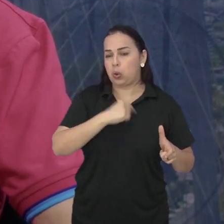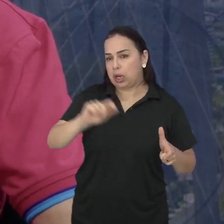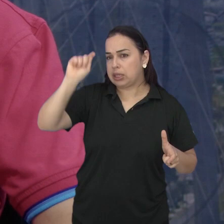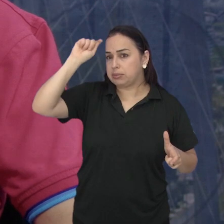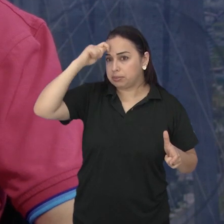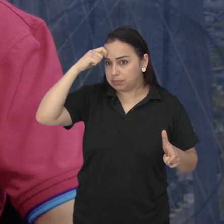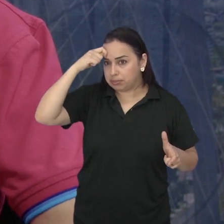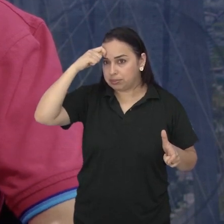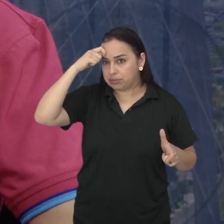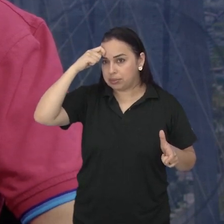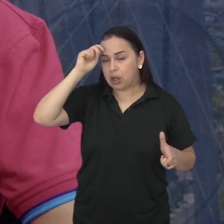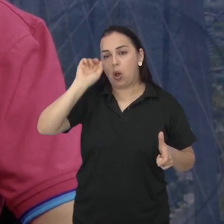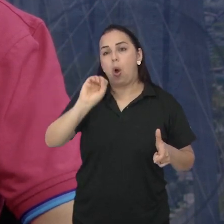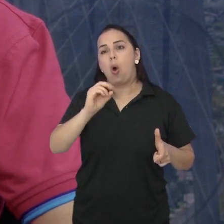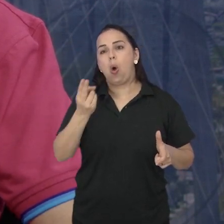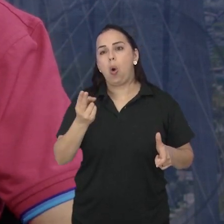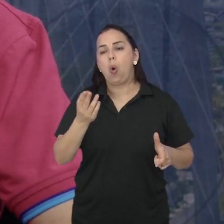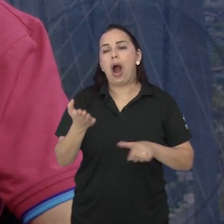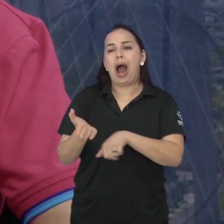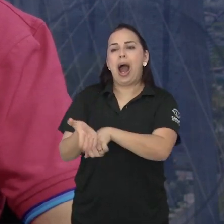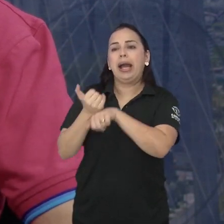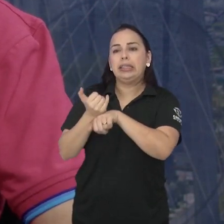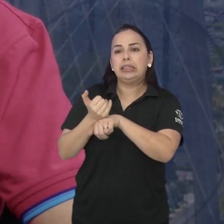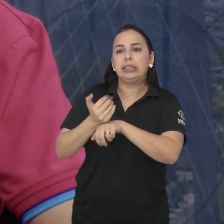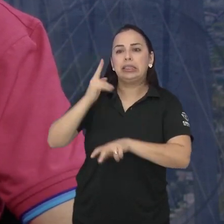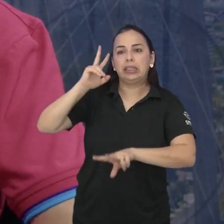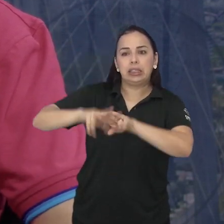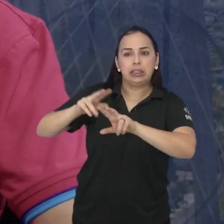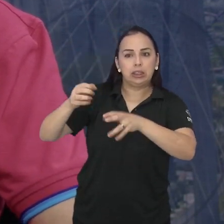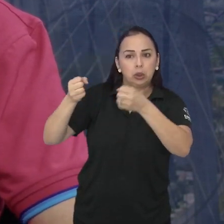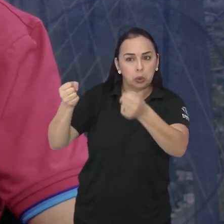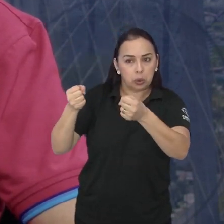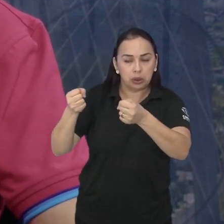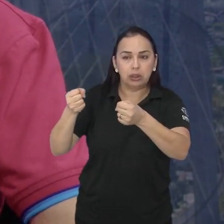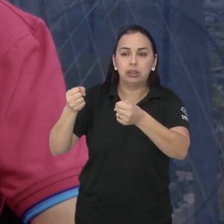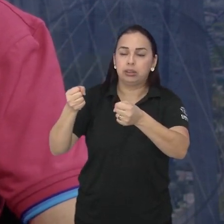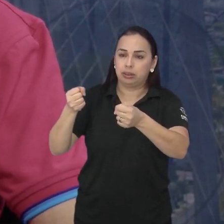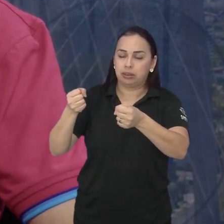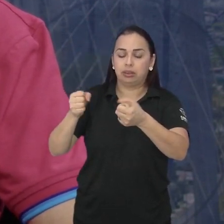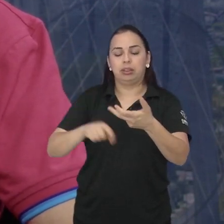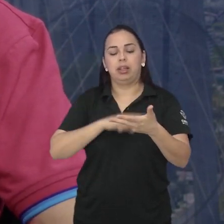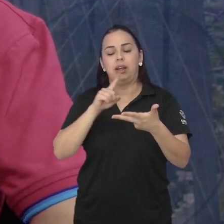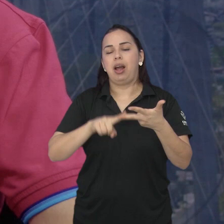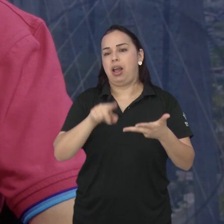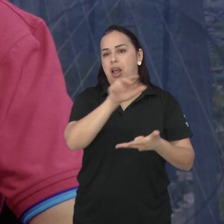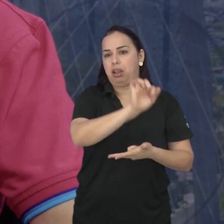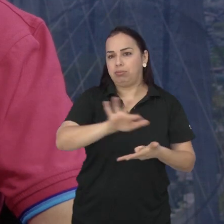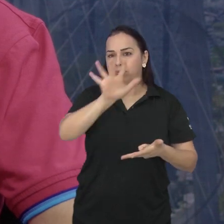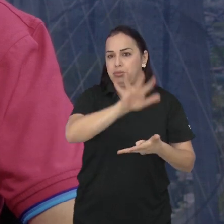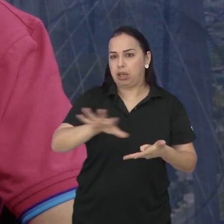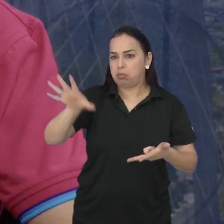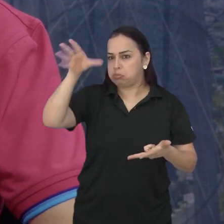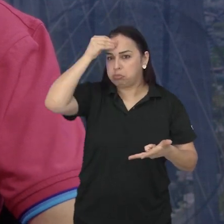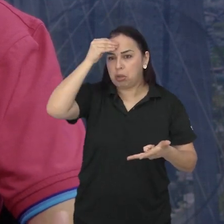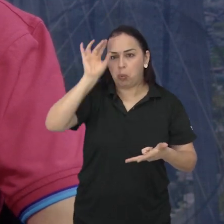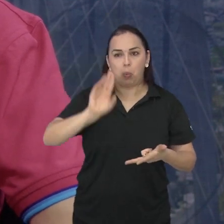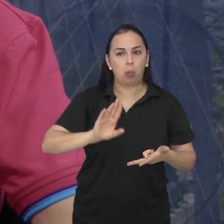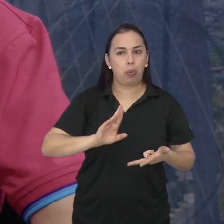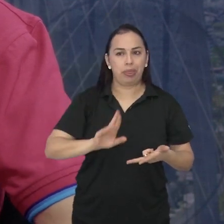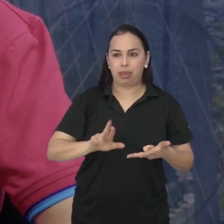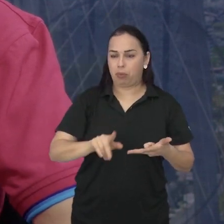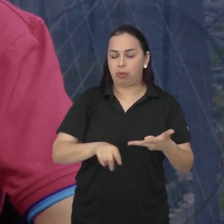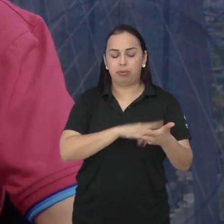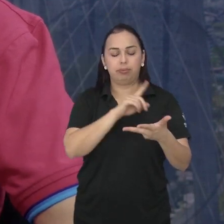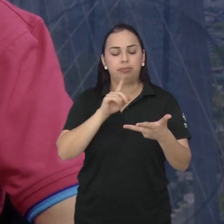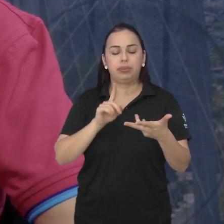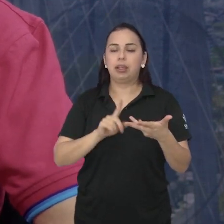pretas, que são no sistema prisional, a maior parte ainda são pessoas analfabetos, mas que a